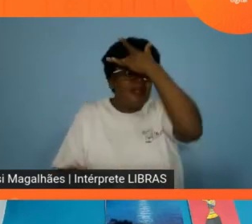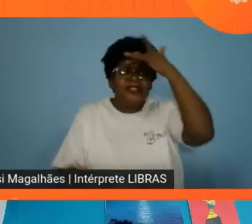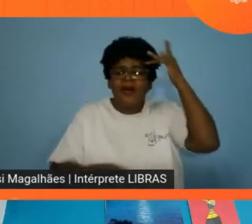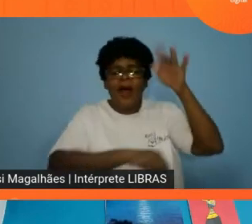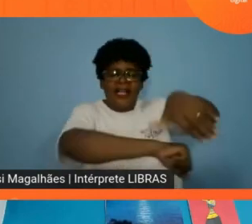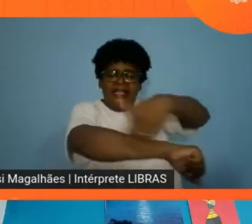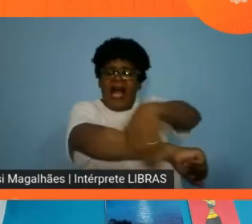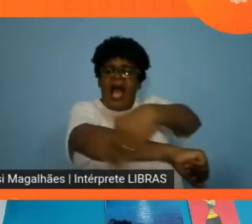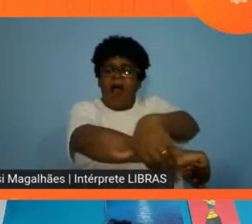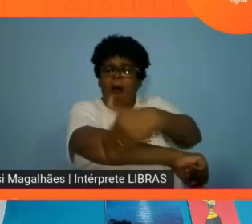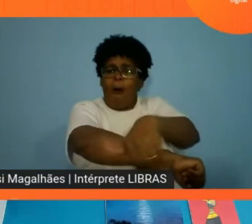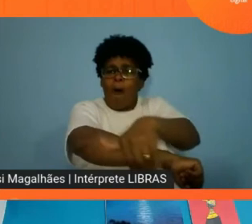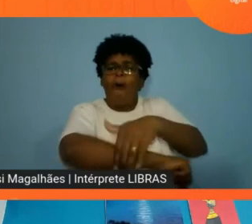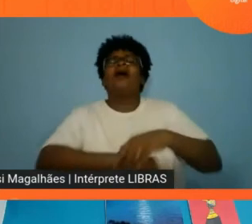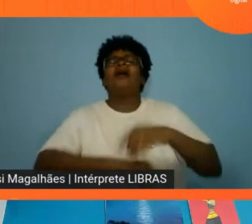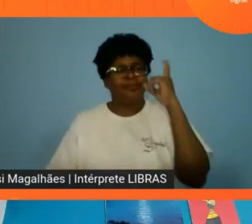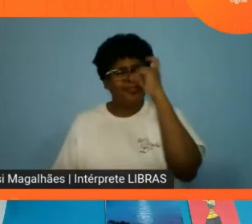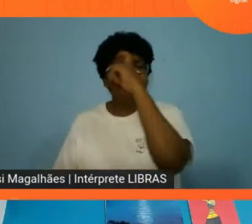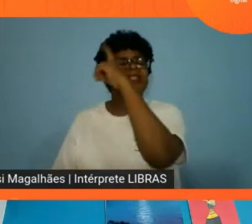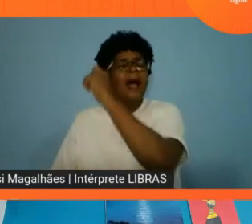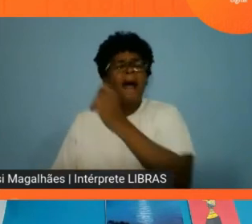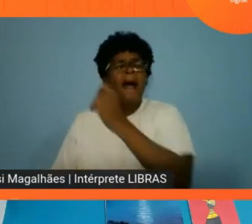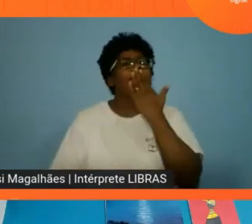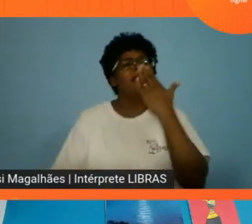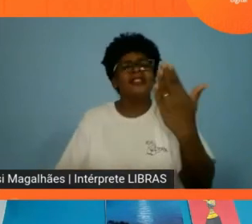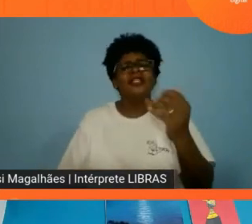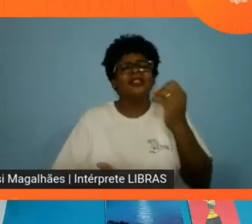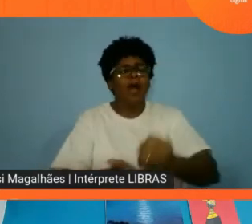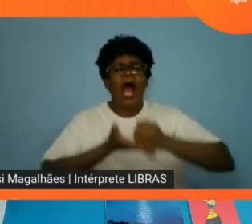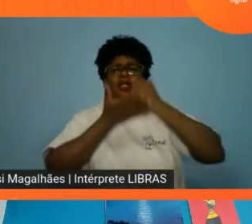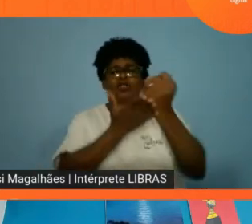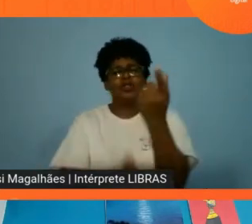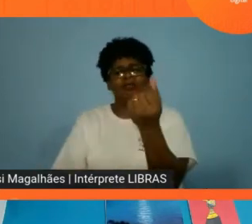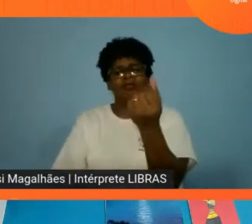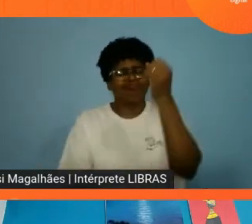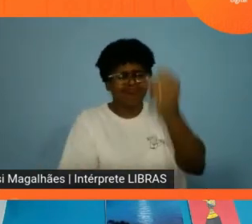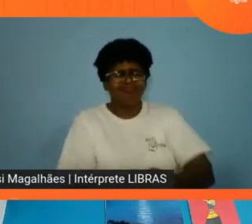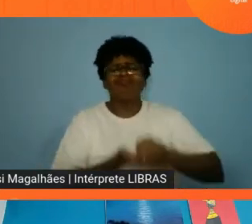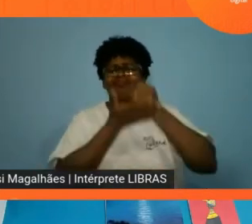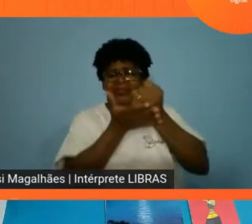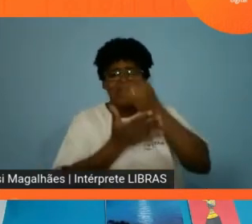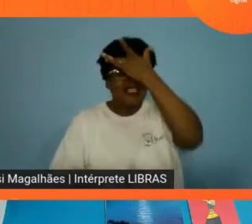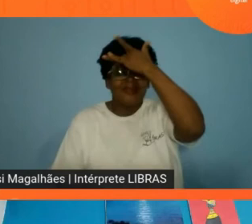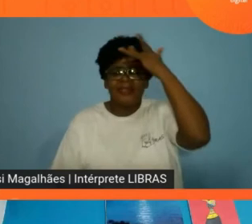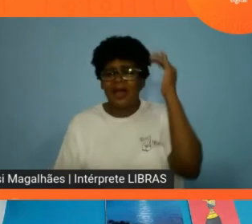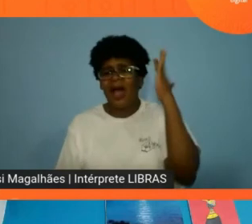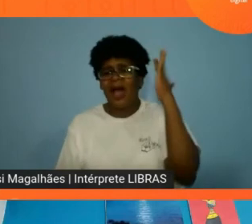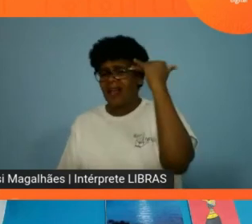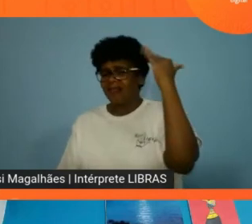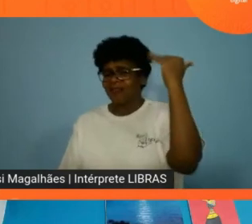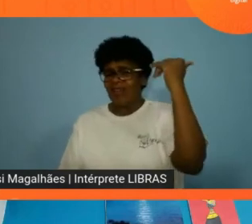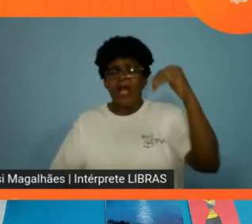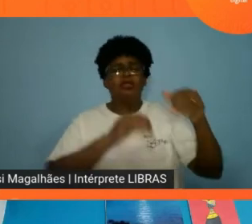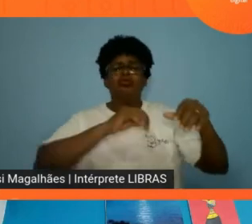ainda mais agora com o fim do auxílio emergencial, se arriscando, os artistas de rua, né? Então,